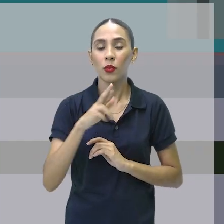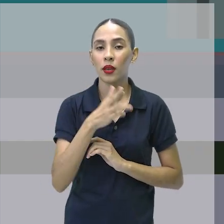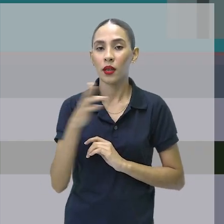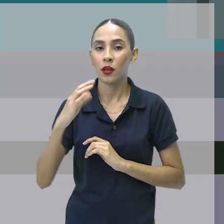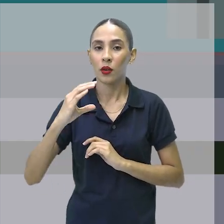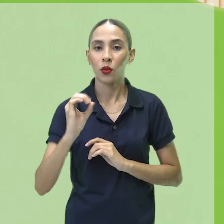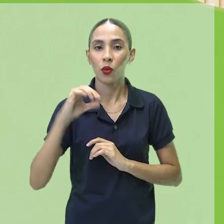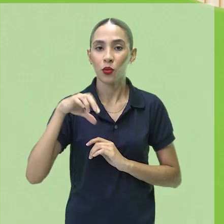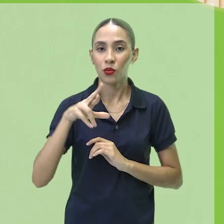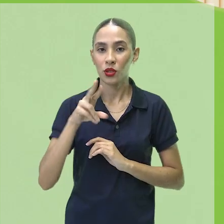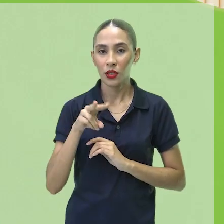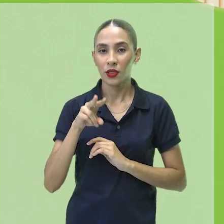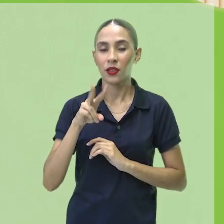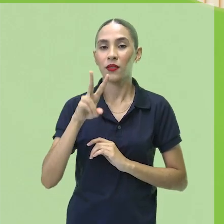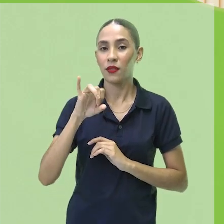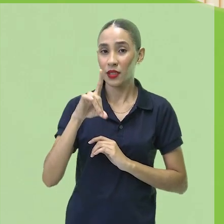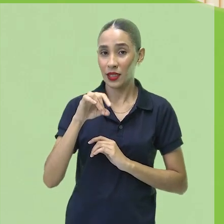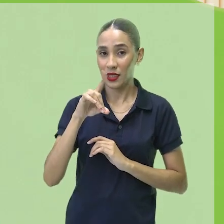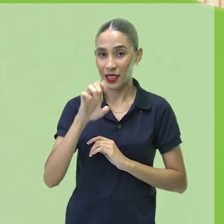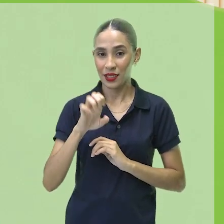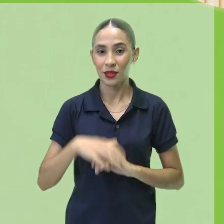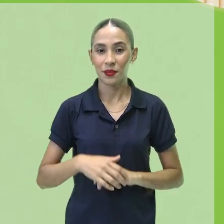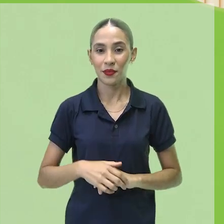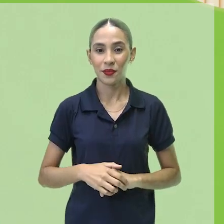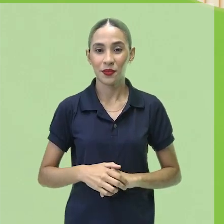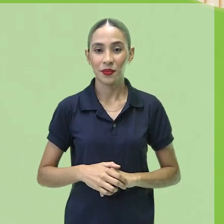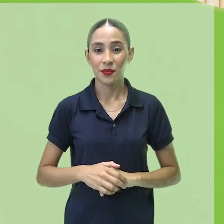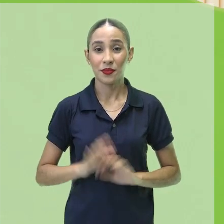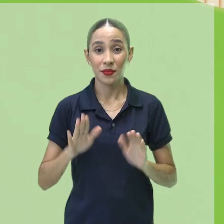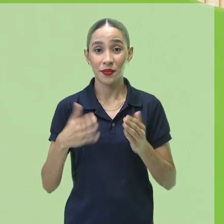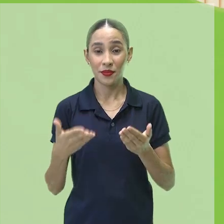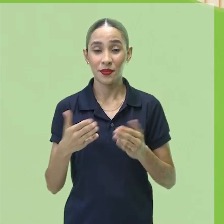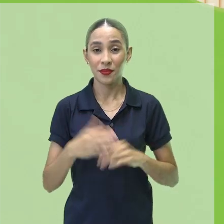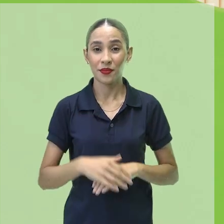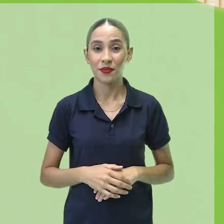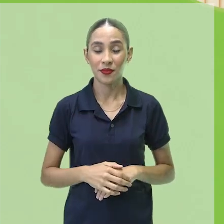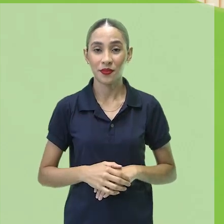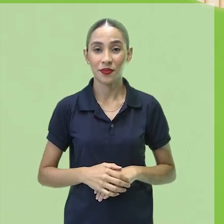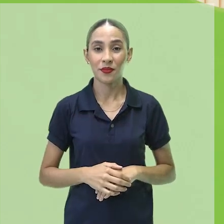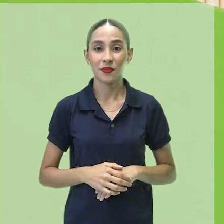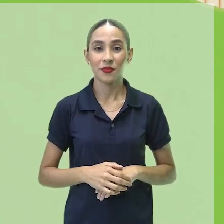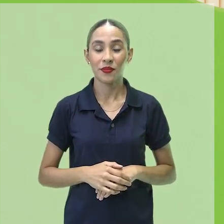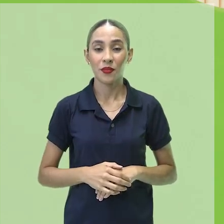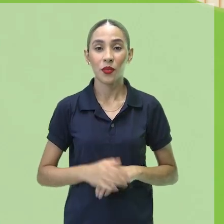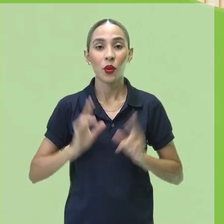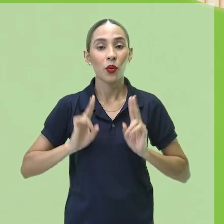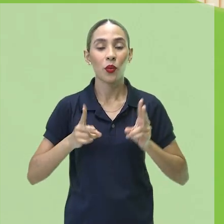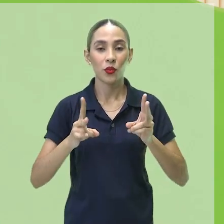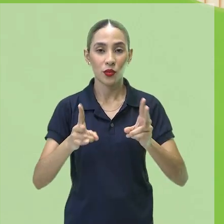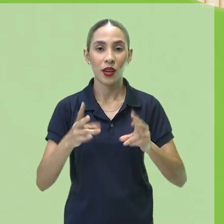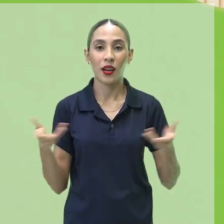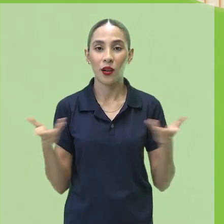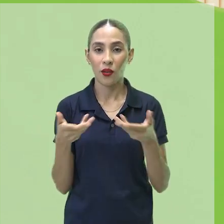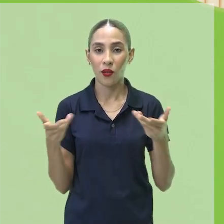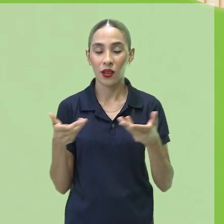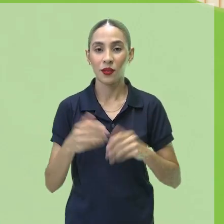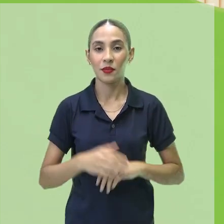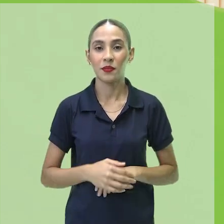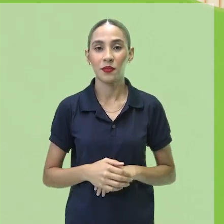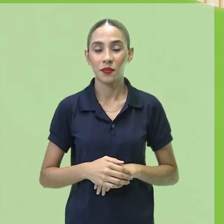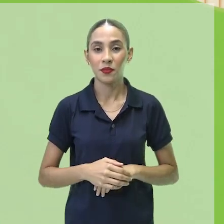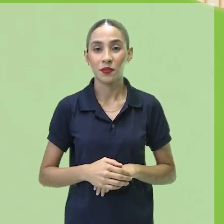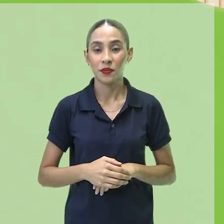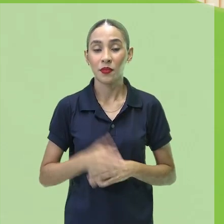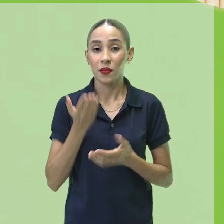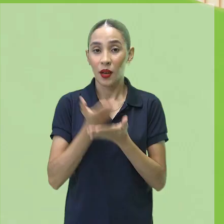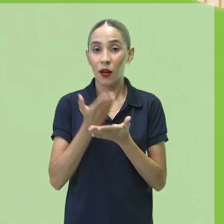supercondutividade. Muito bem. Bem, pessoal, vamos dar continuidade agora à